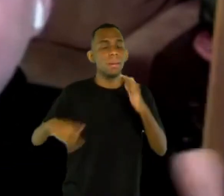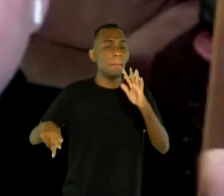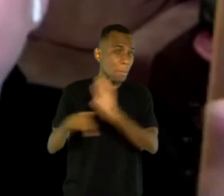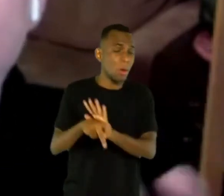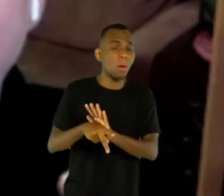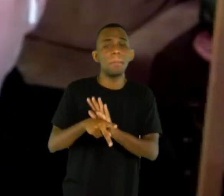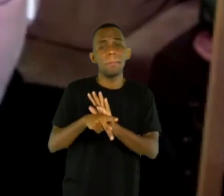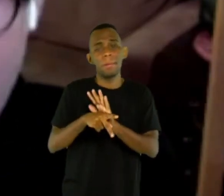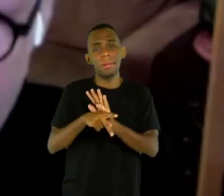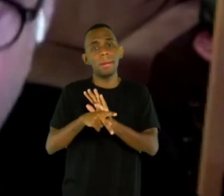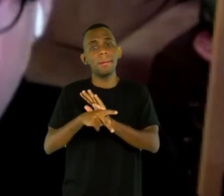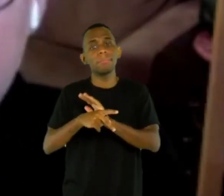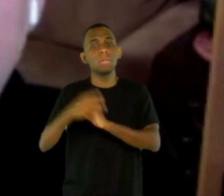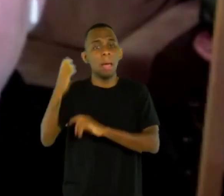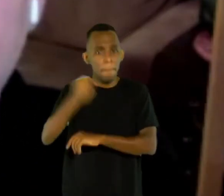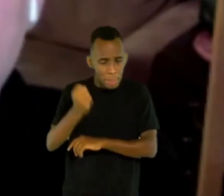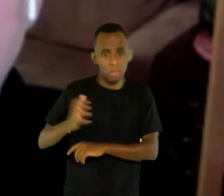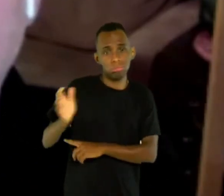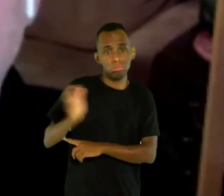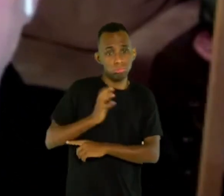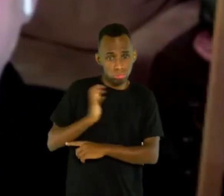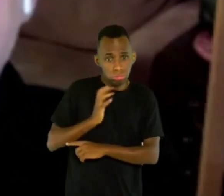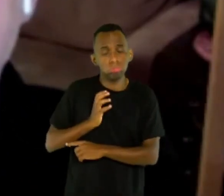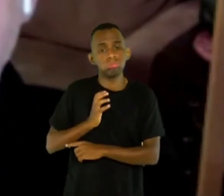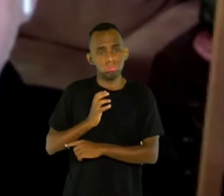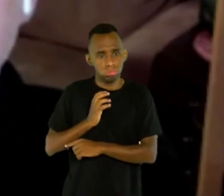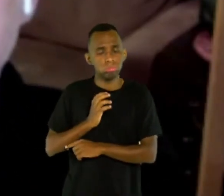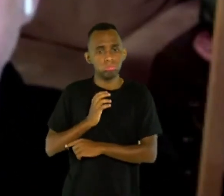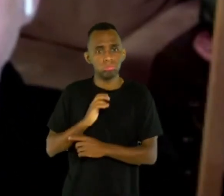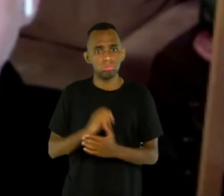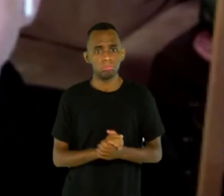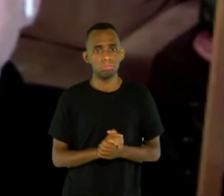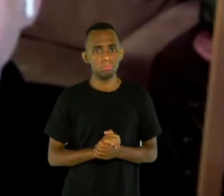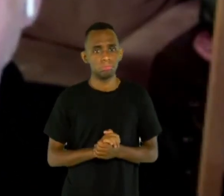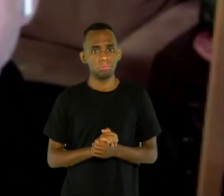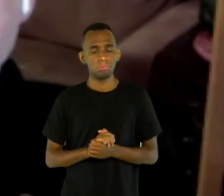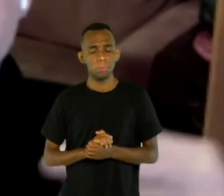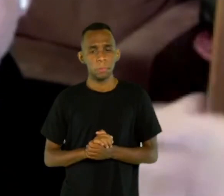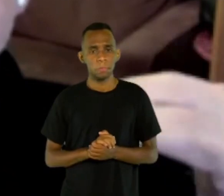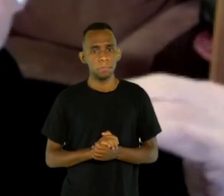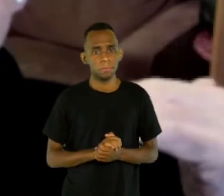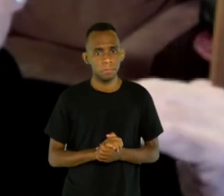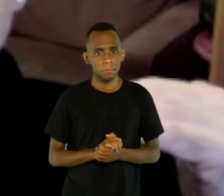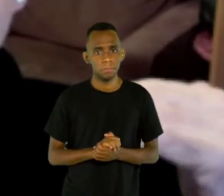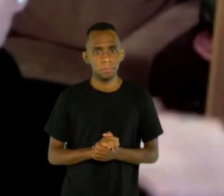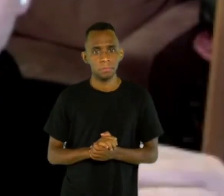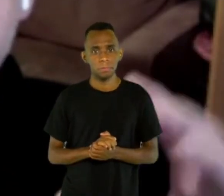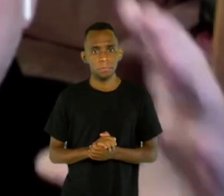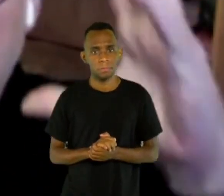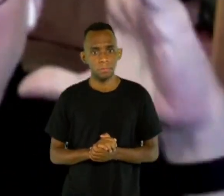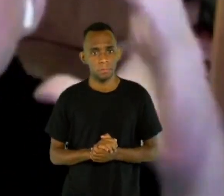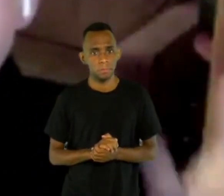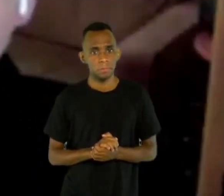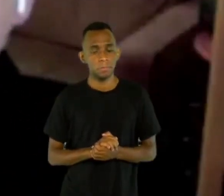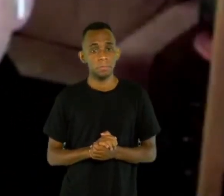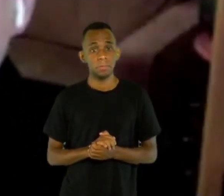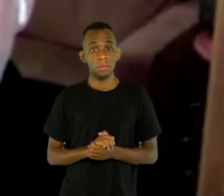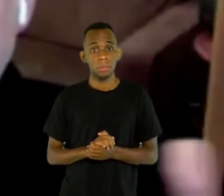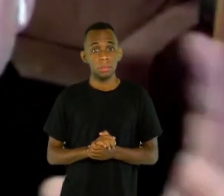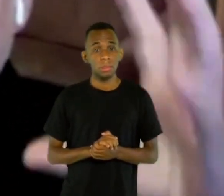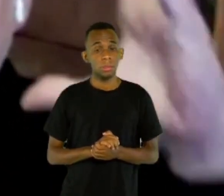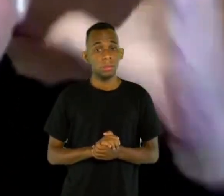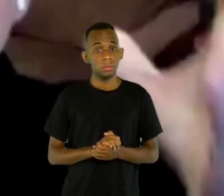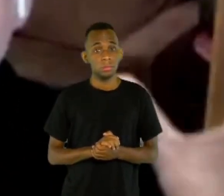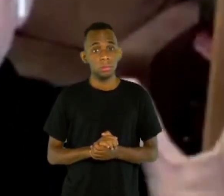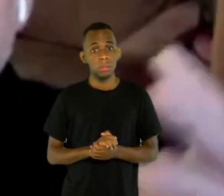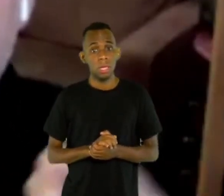mas acontece o seguinte aqui. Aliás, eu escrevi um ensaio sobre isso agora, né? A terceira margem do Ipiranga, que a Casa Grande é uma